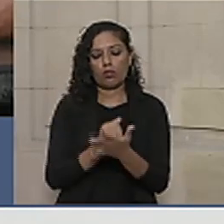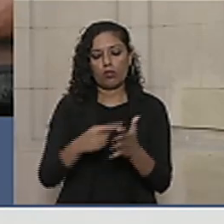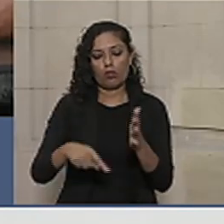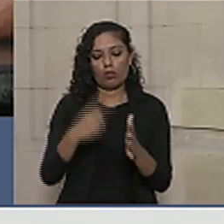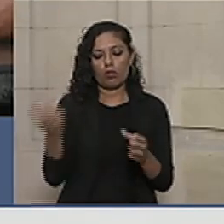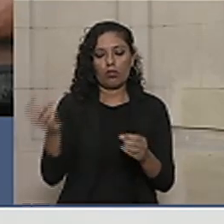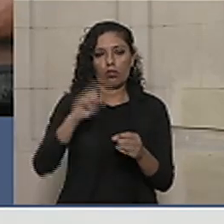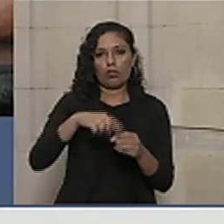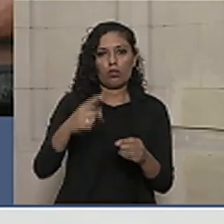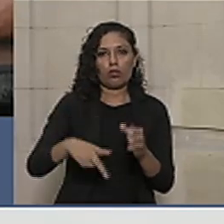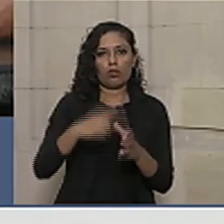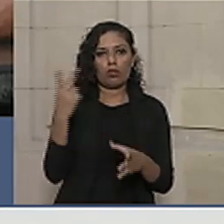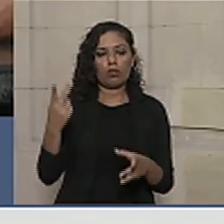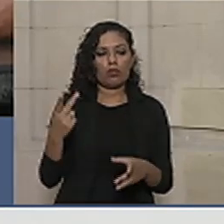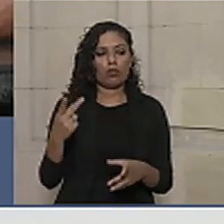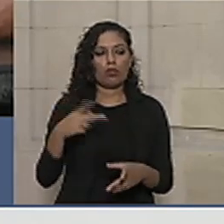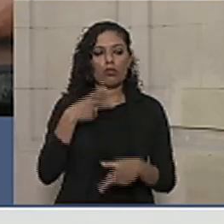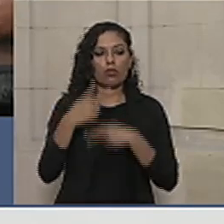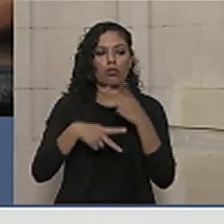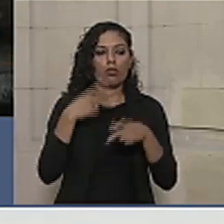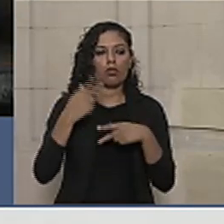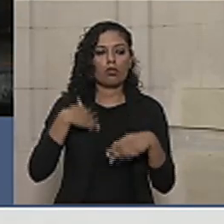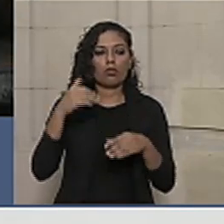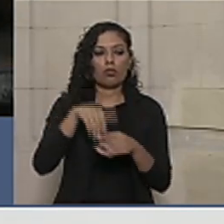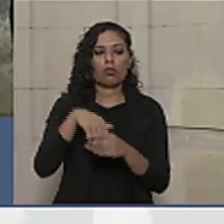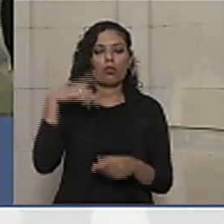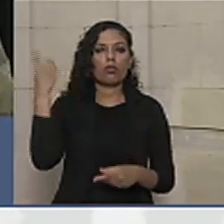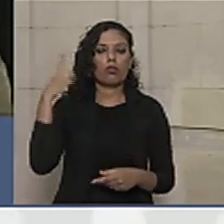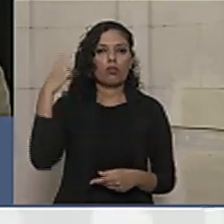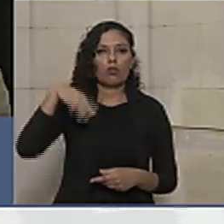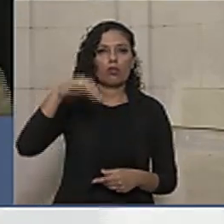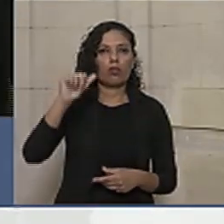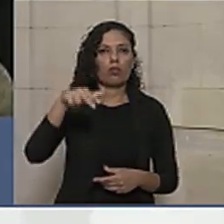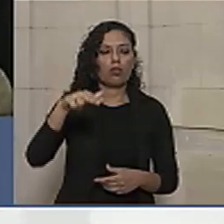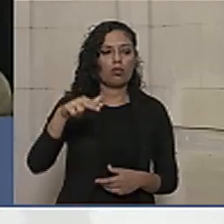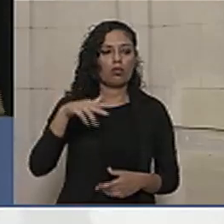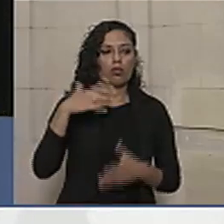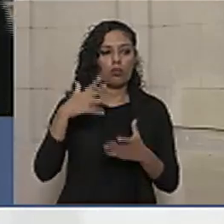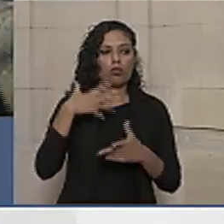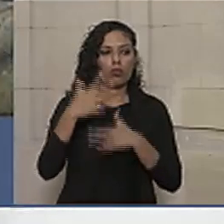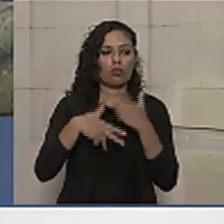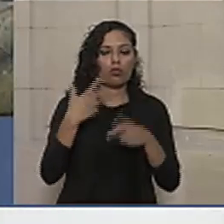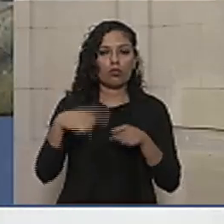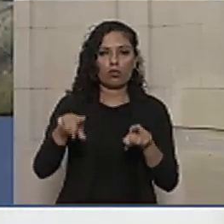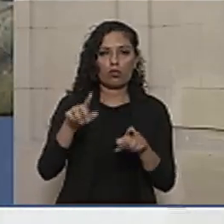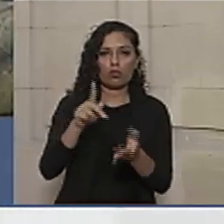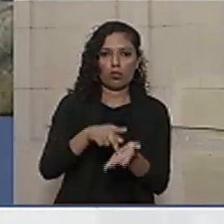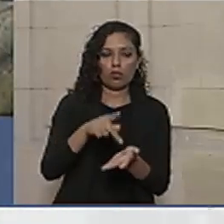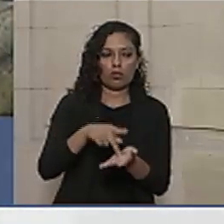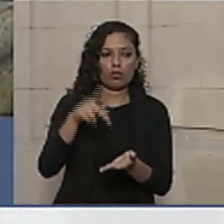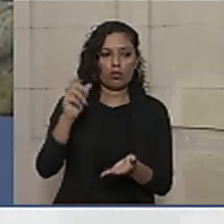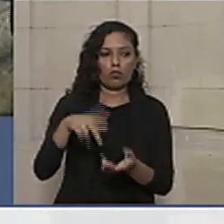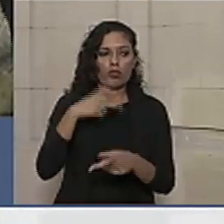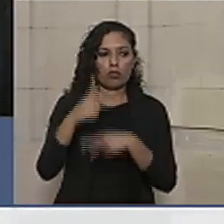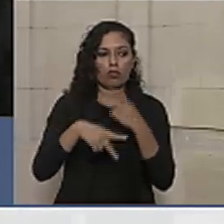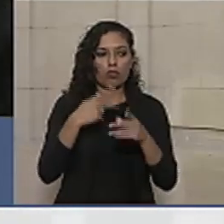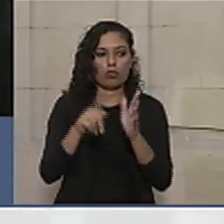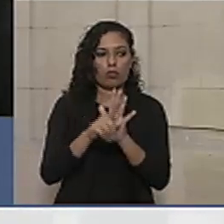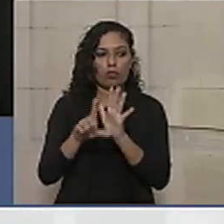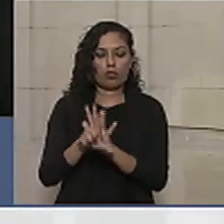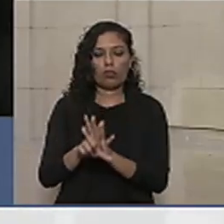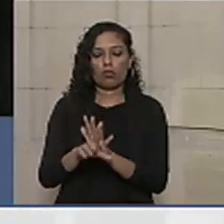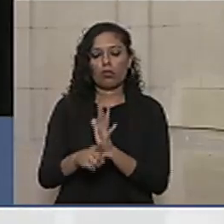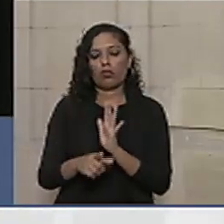primeira, retorna em segunda. Senhor presidente, para declarar. Declaração de voto, deputado Carlos Mink. Mas, na verdade, eu estou querendo declarar o projeto